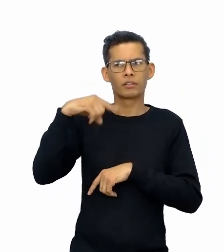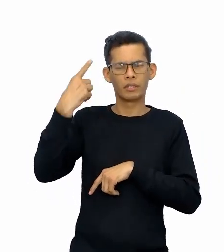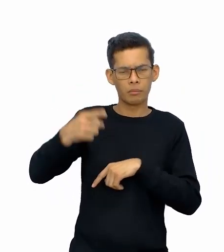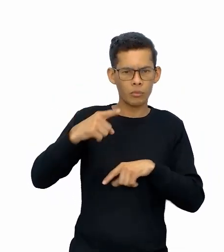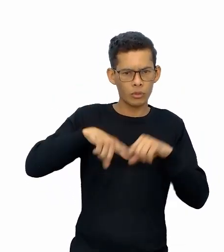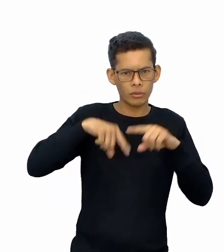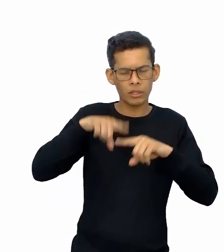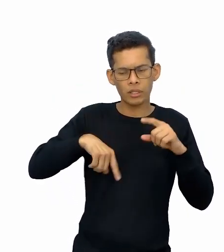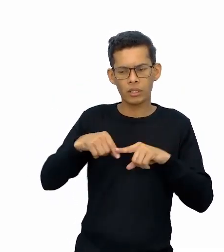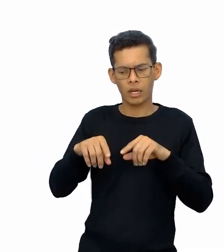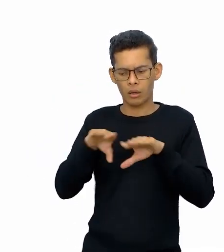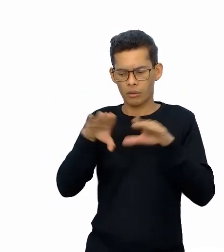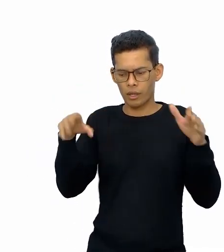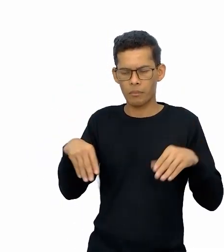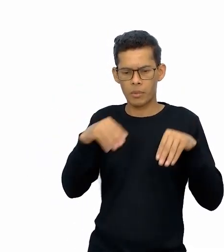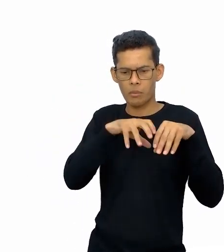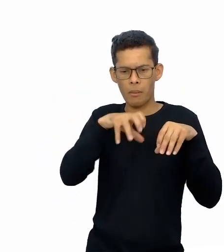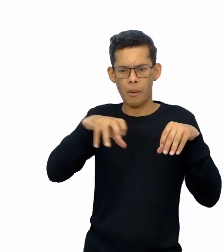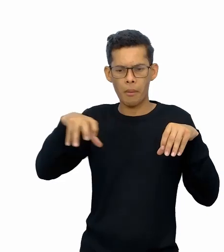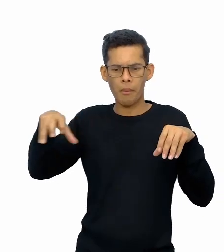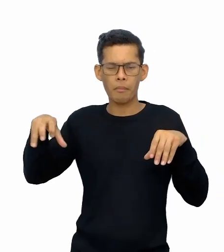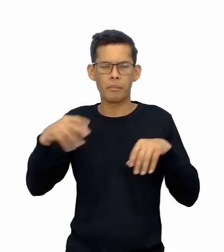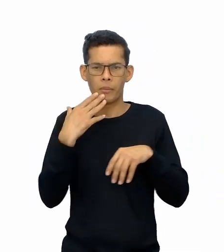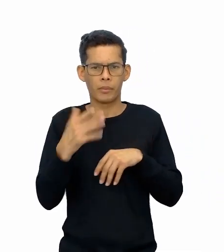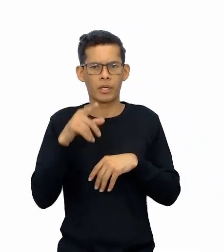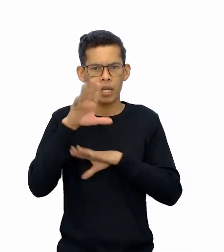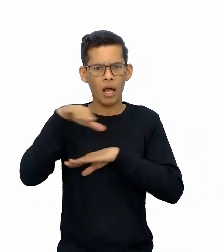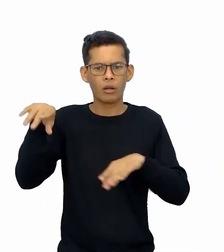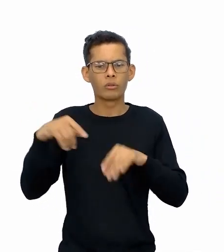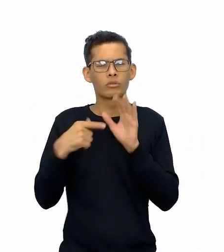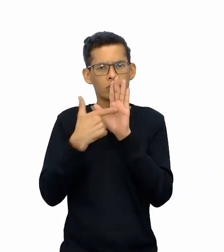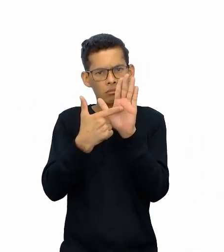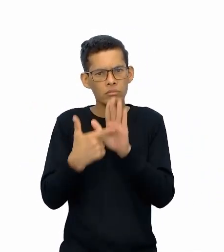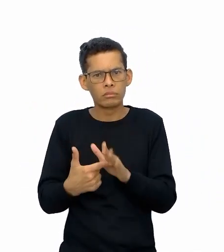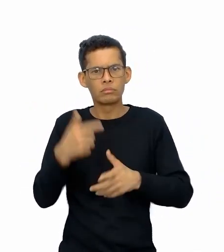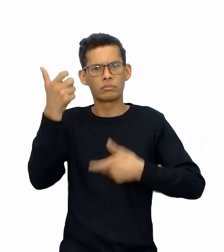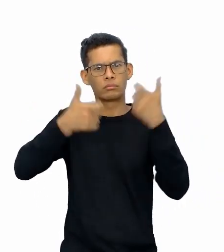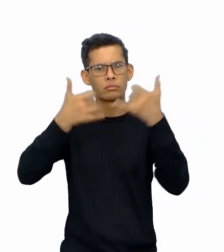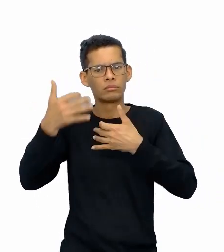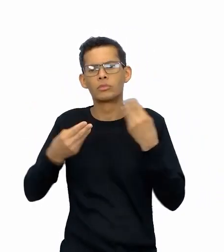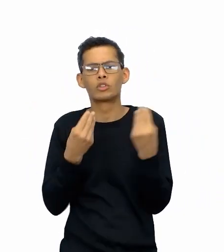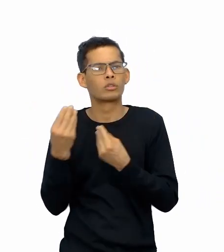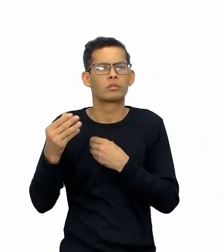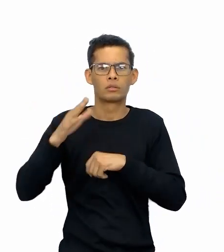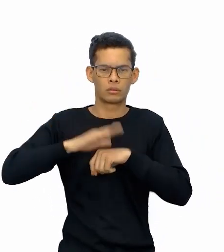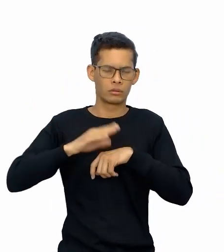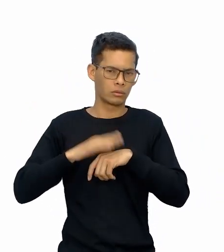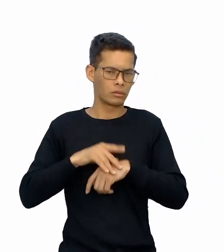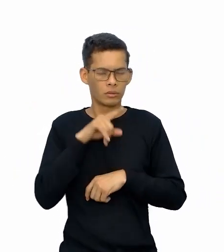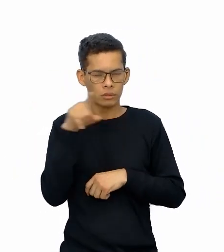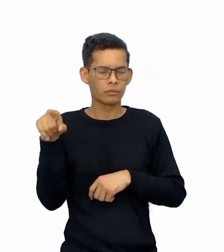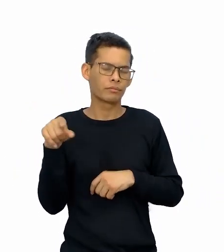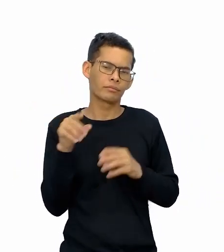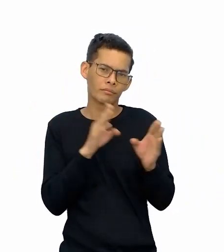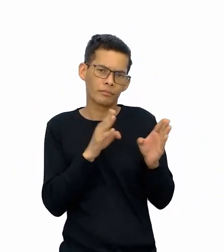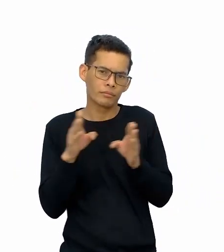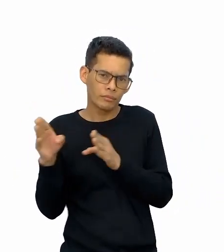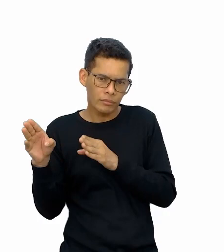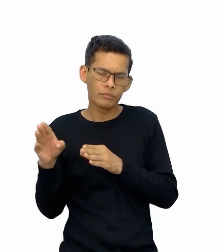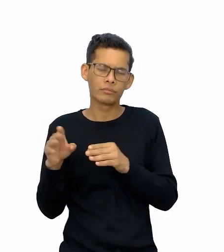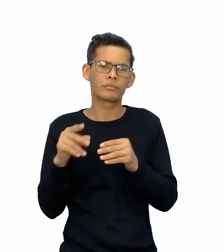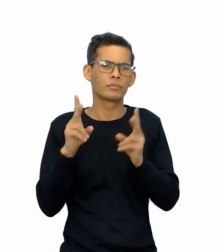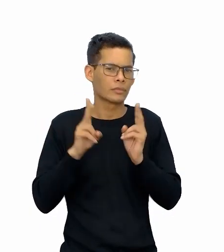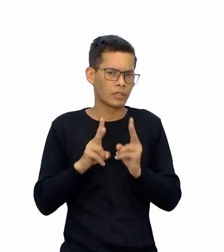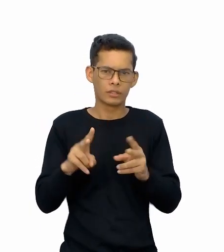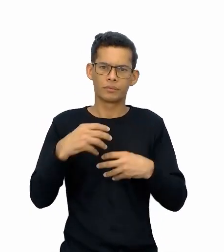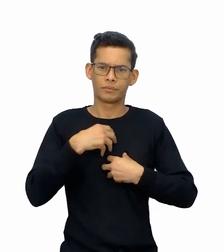materiais na bancada, pedir para que eles construam esse dispositivo e aí tentem seguir algum parâmetro, claro, sempre com a